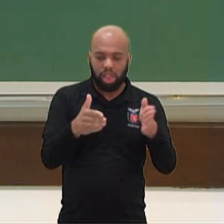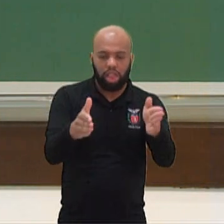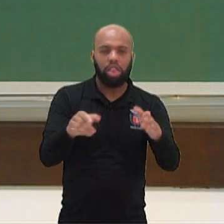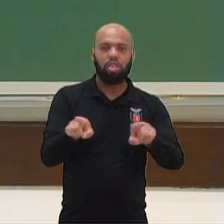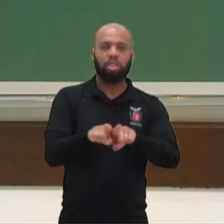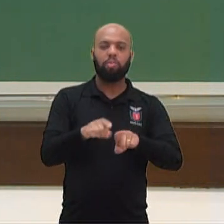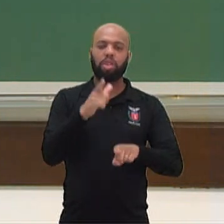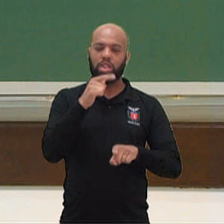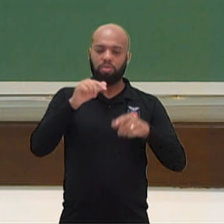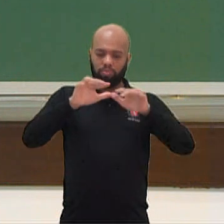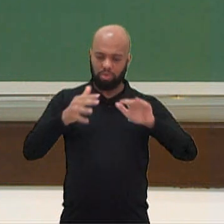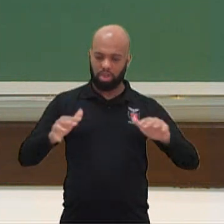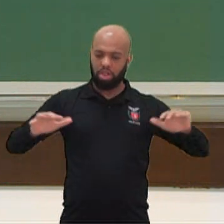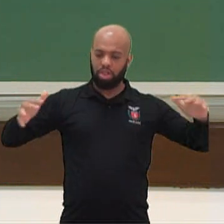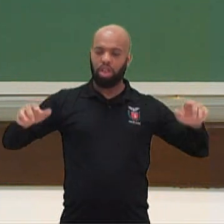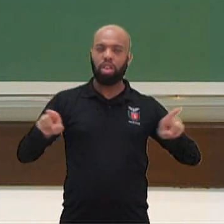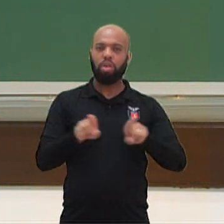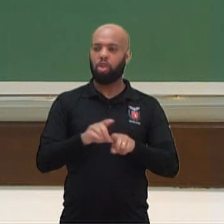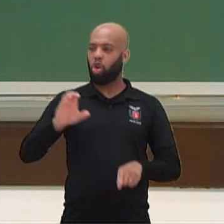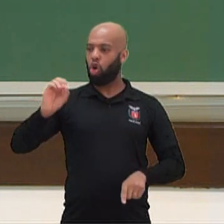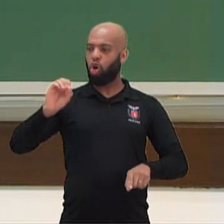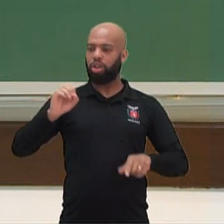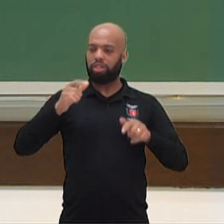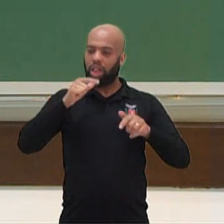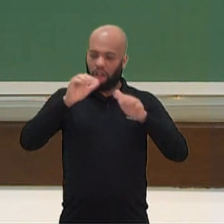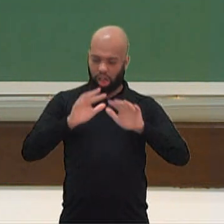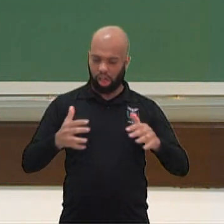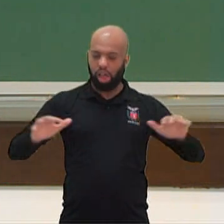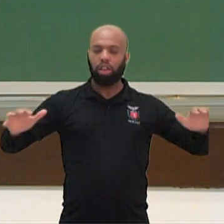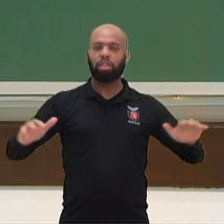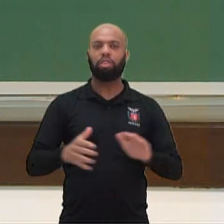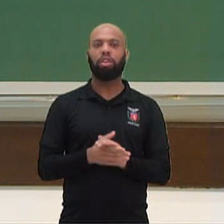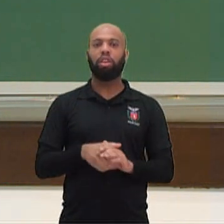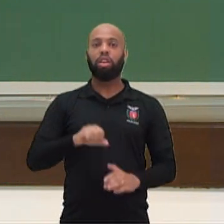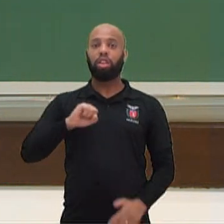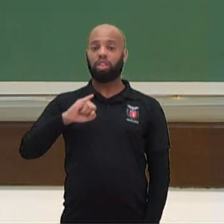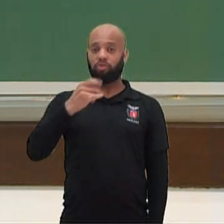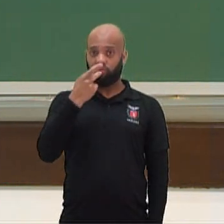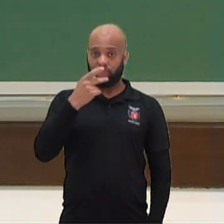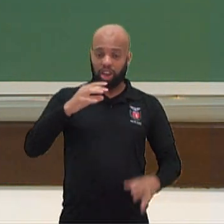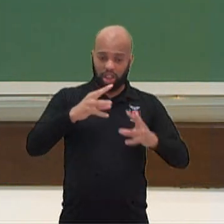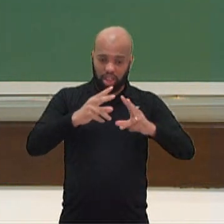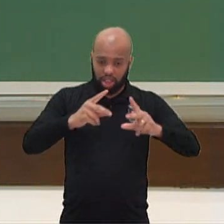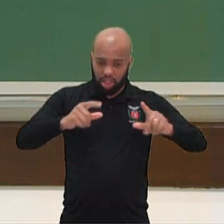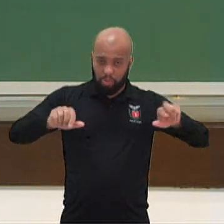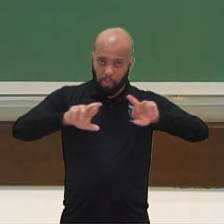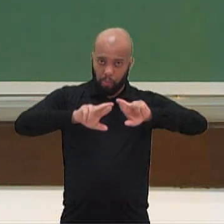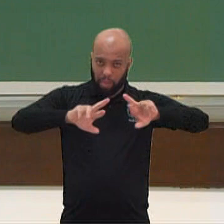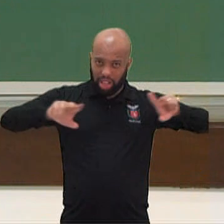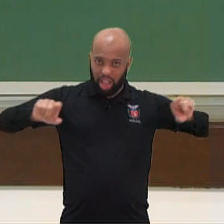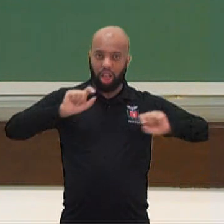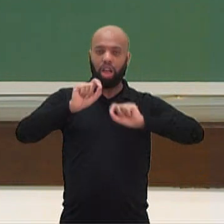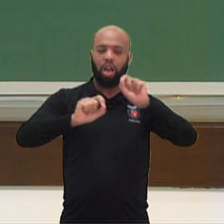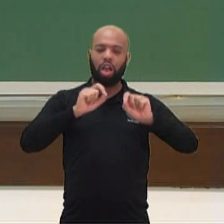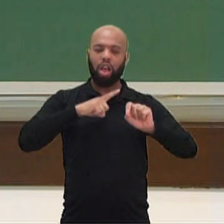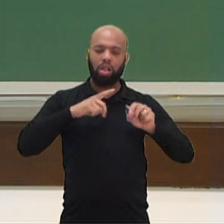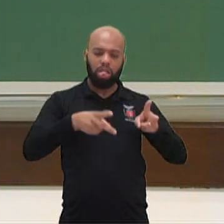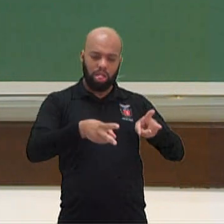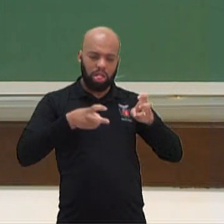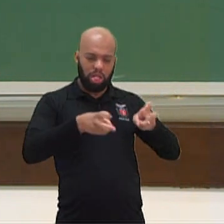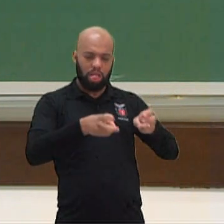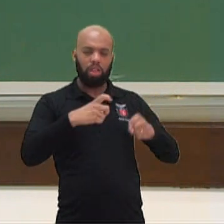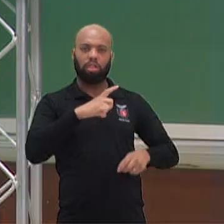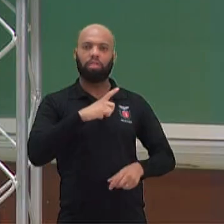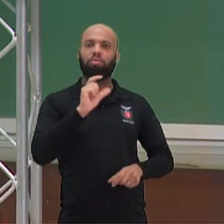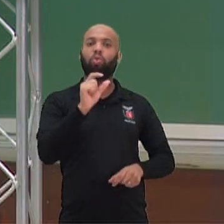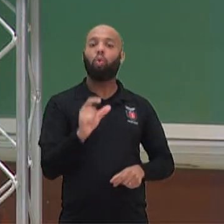de lagos, de oceanos. Quando nós falamos de recursos minerais, são aqueles que são extraídos aí, os minérios